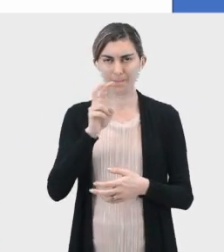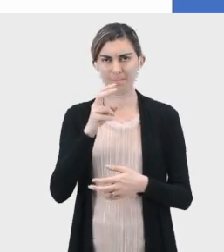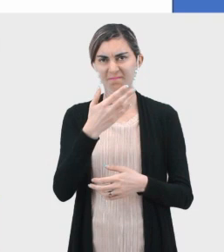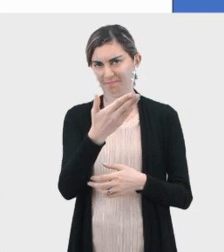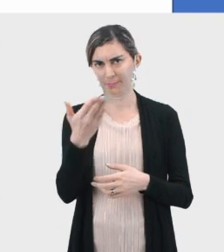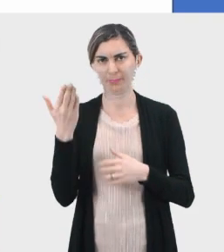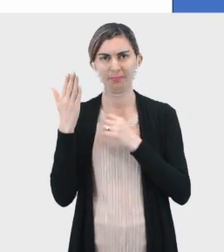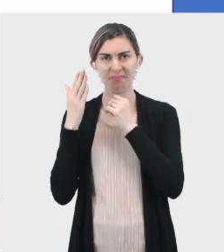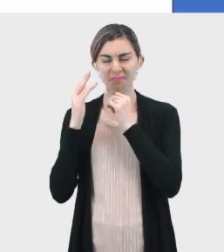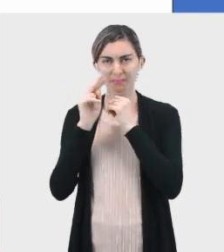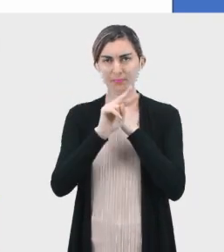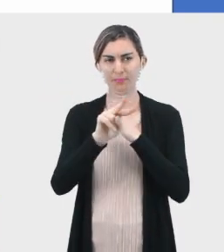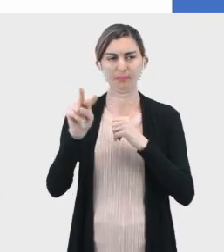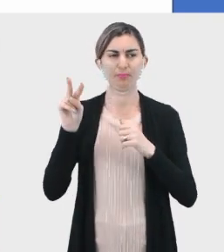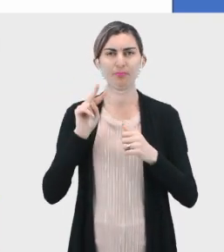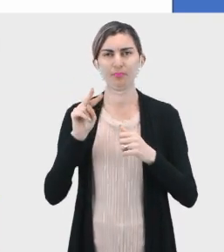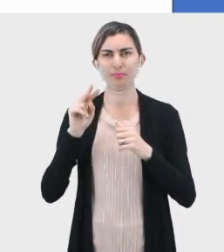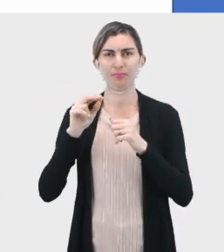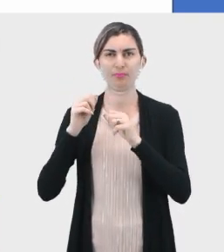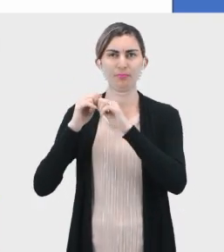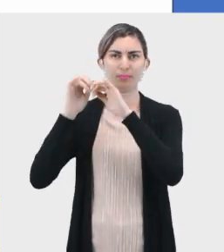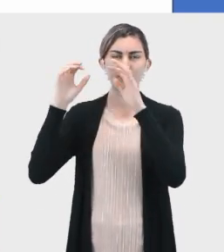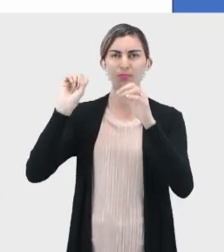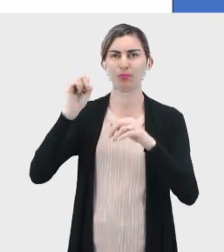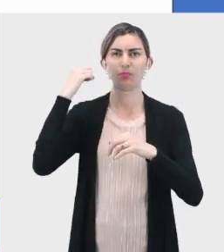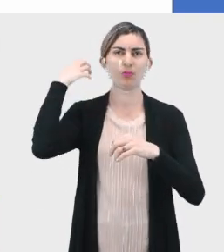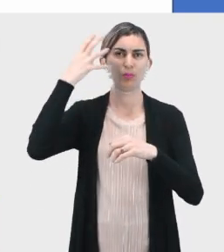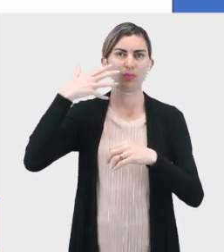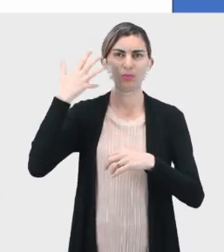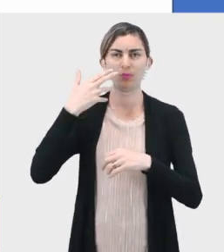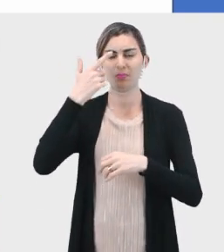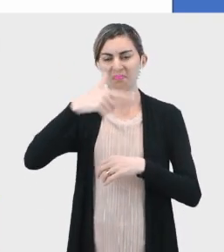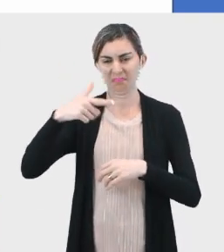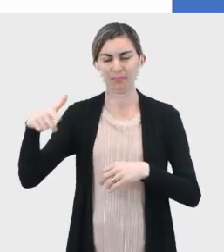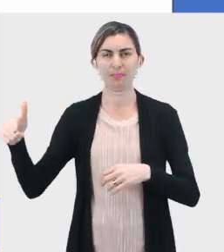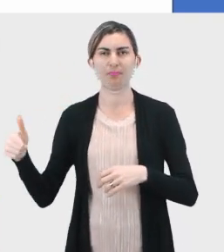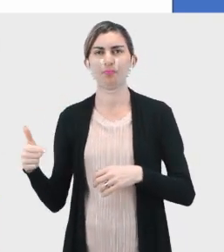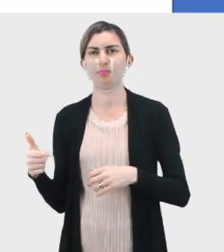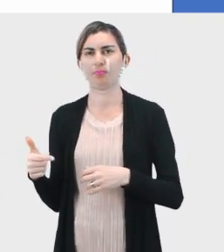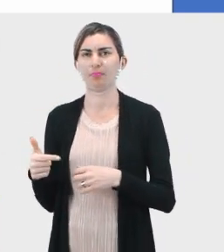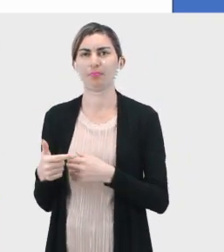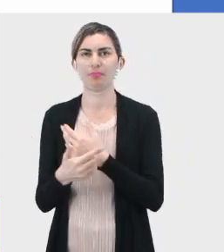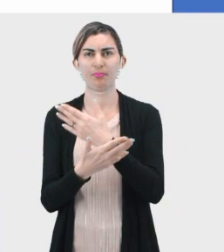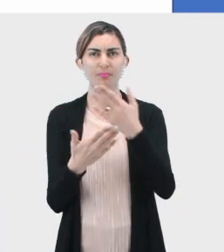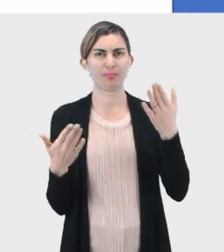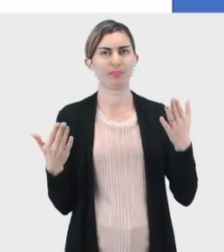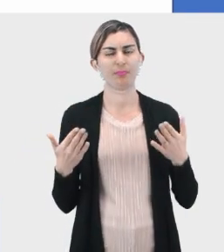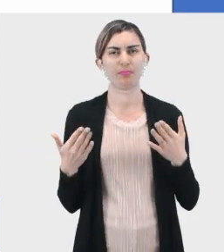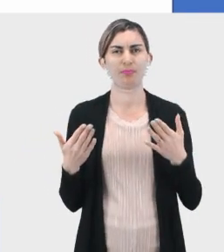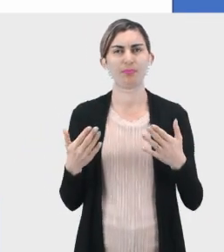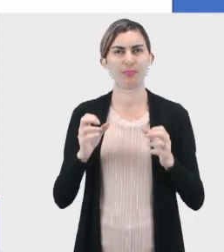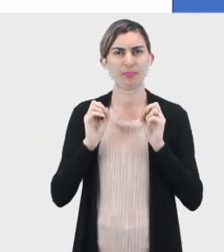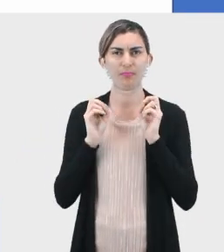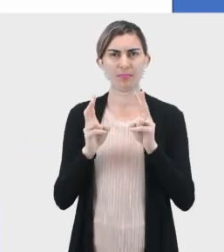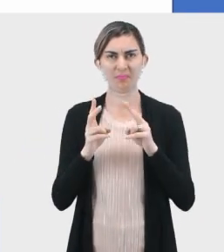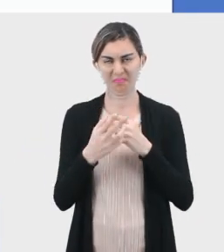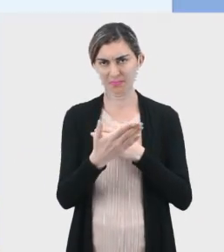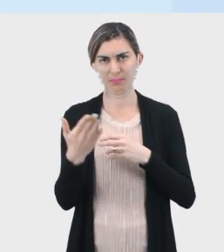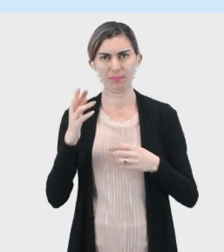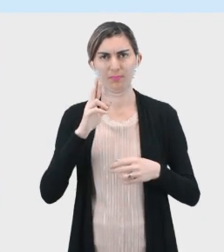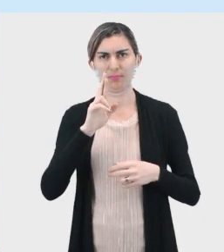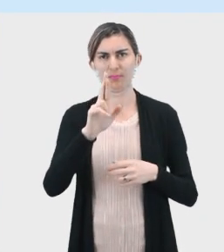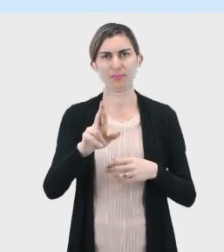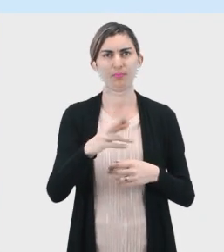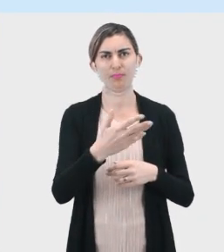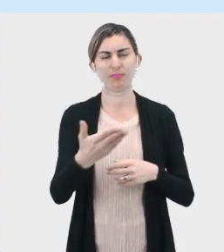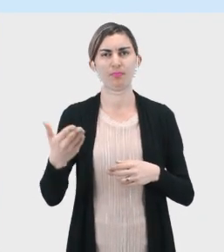que você vê os sons repetidos? Então, a gente tem aí hips e lips, ok? Se você responder